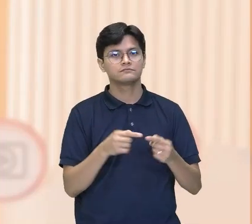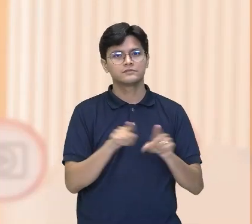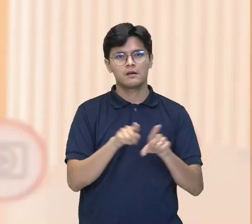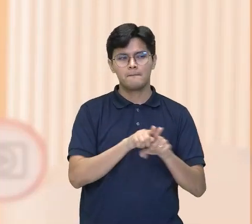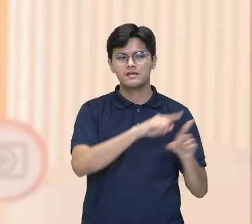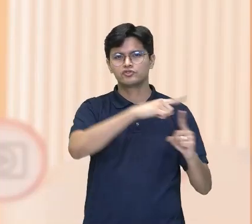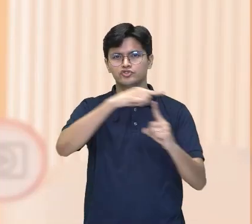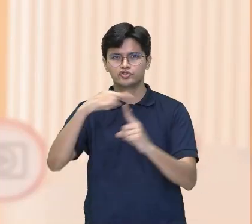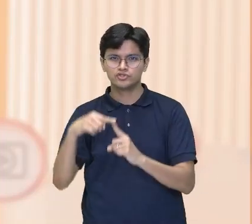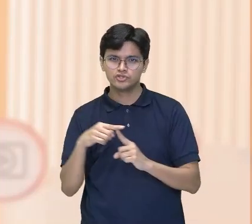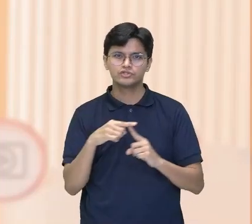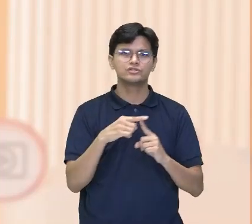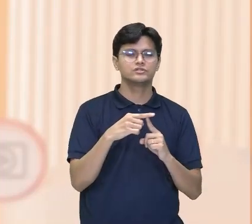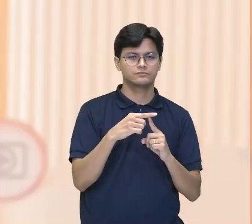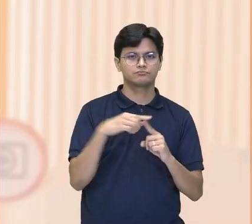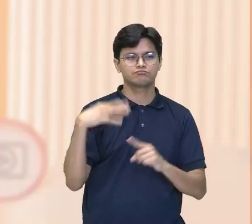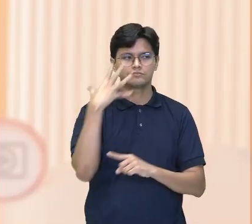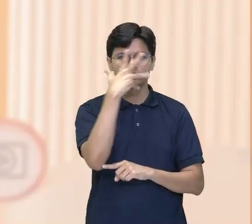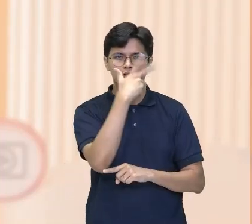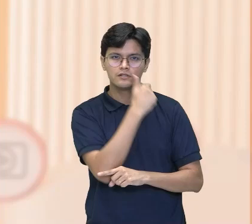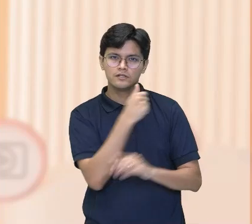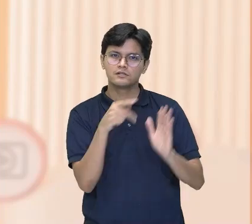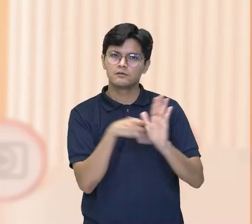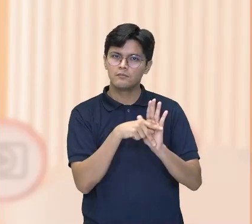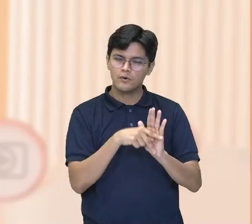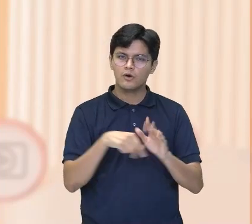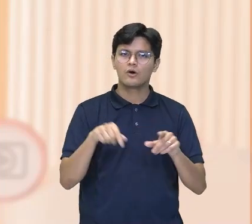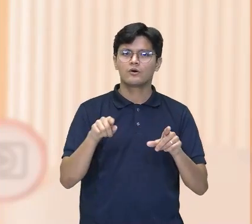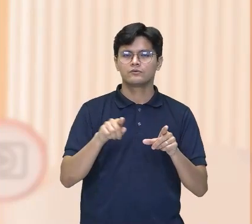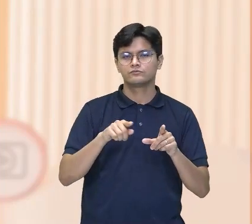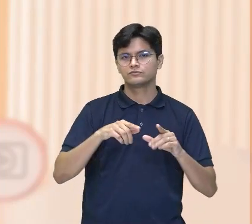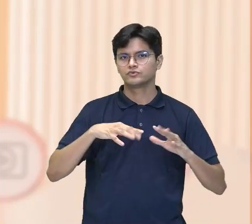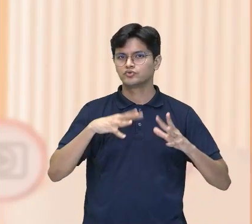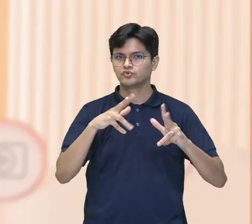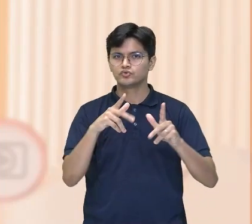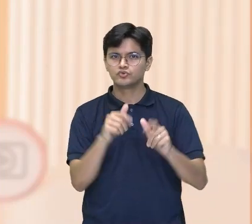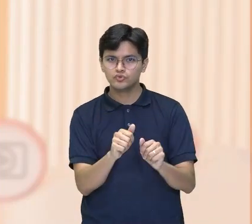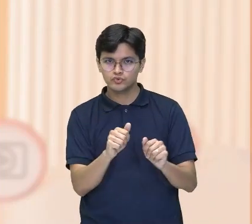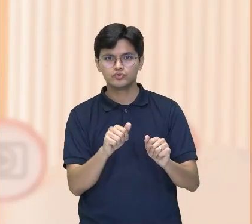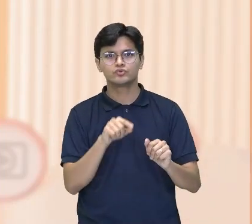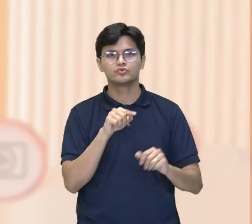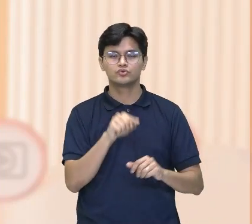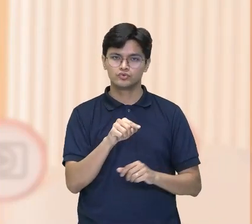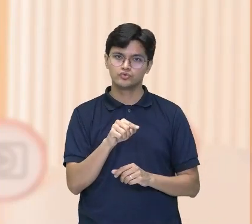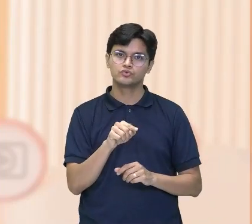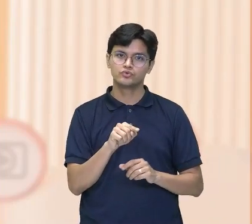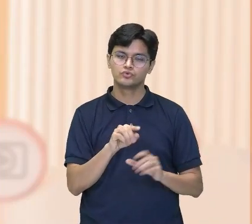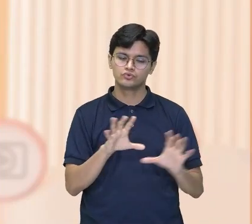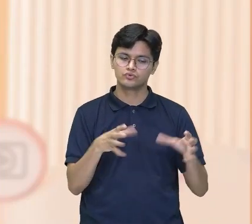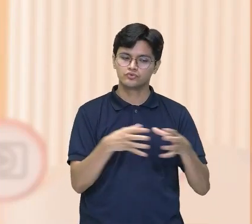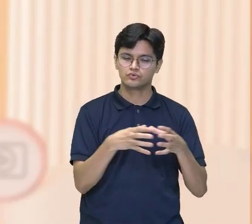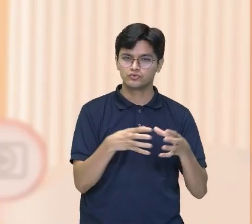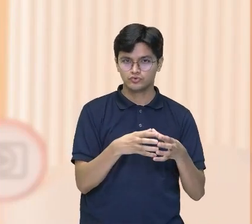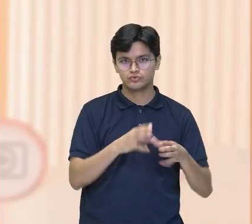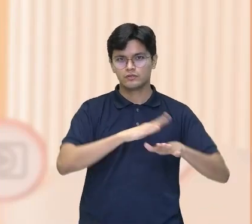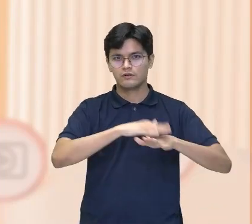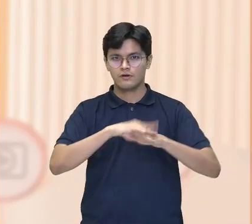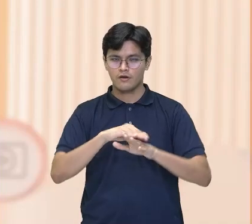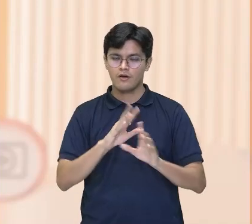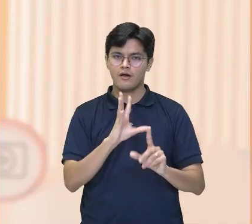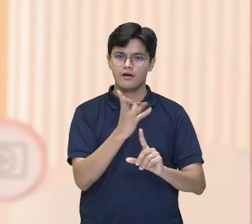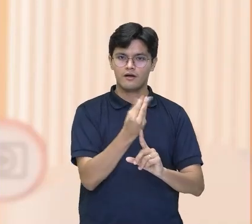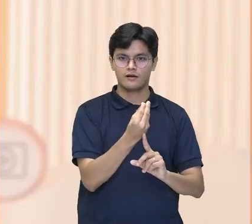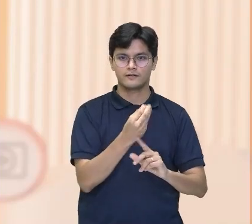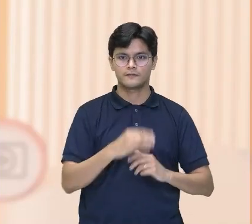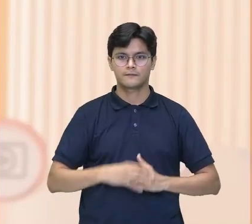vai compondo determinados objetos, determinadas obras de arte.